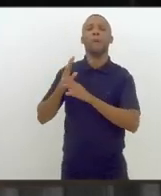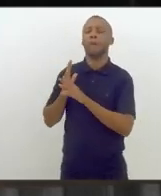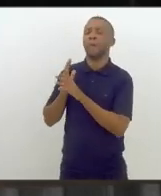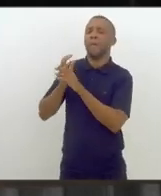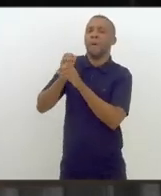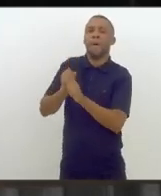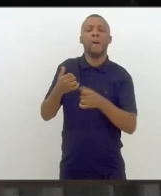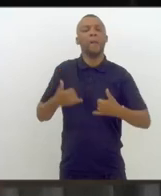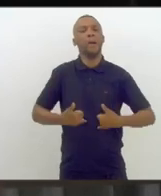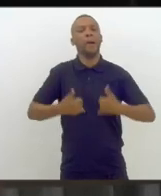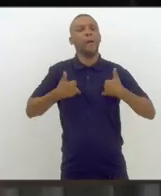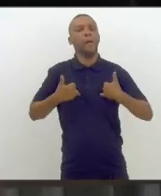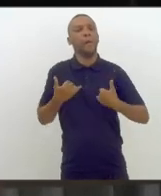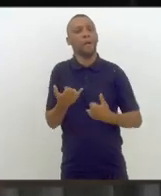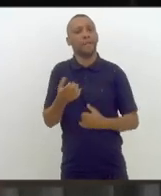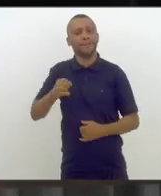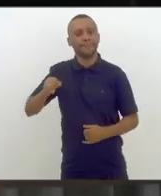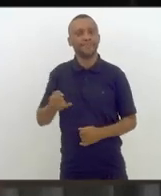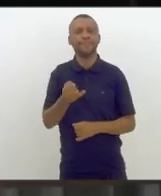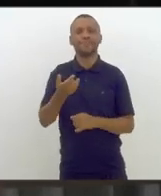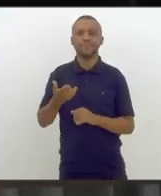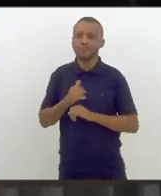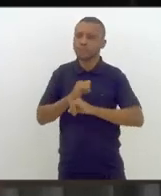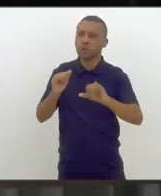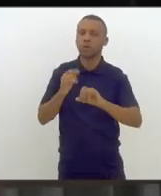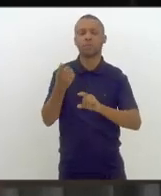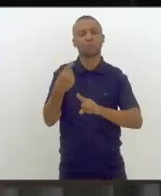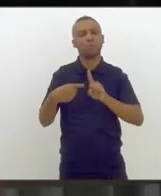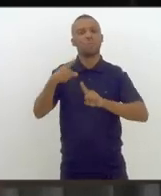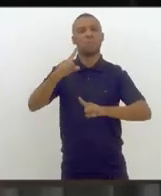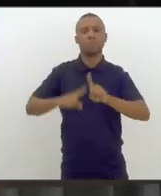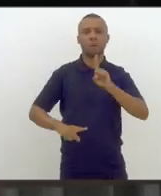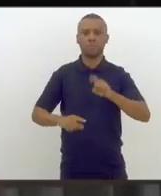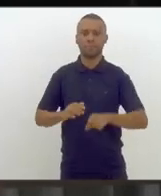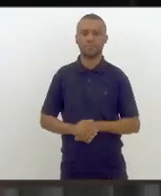faço questão de registrar, uma carreira exitosa. E